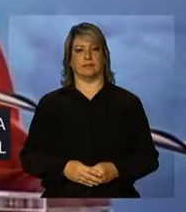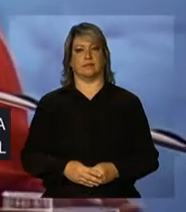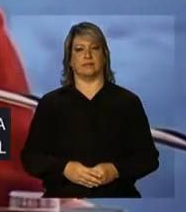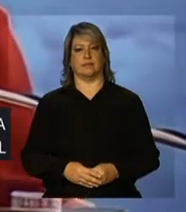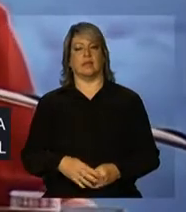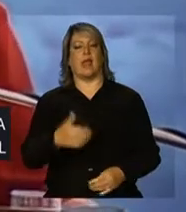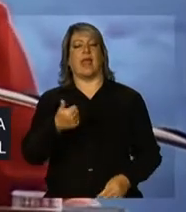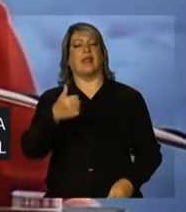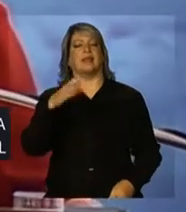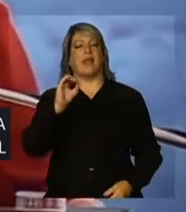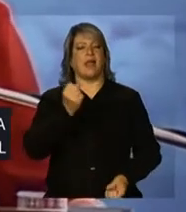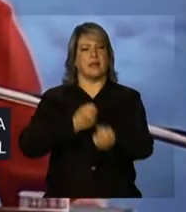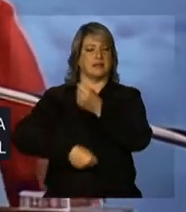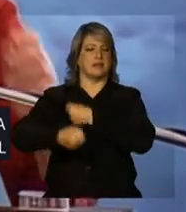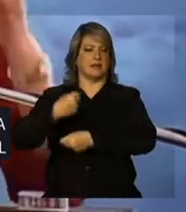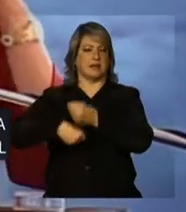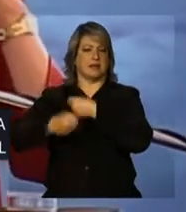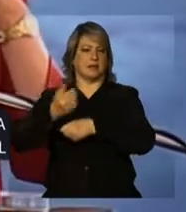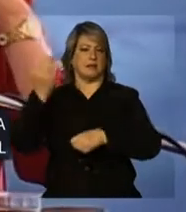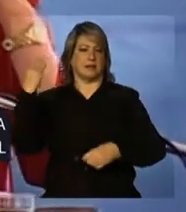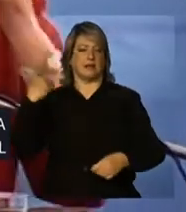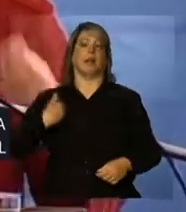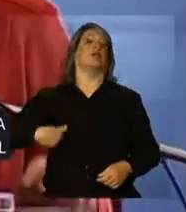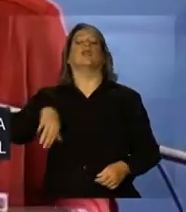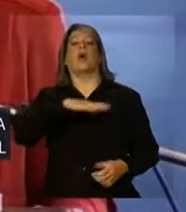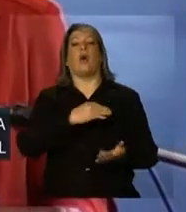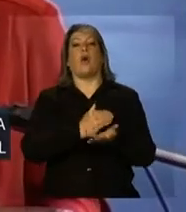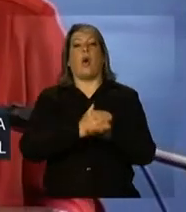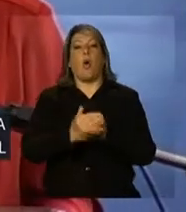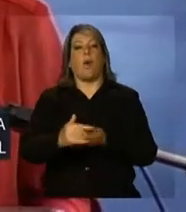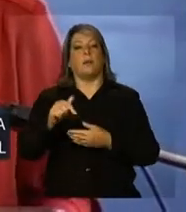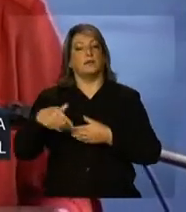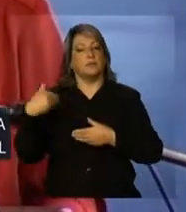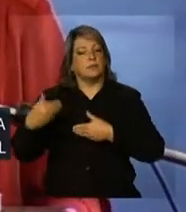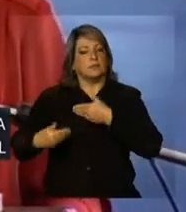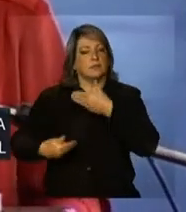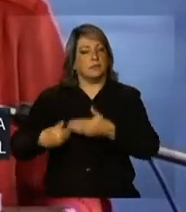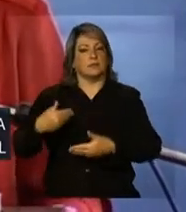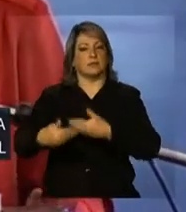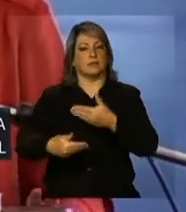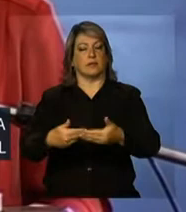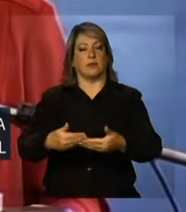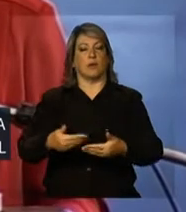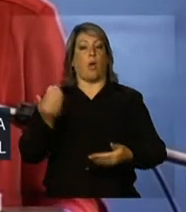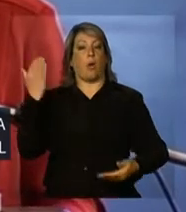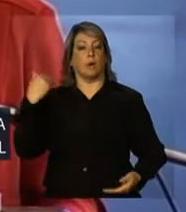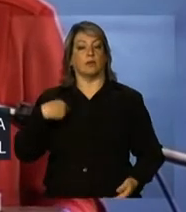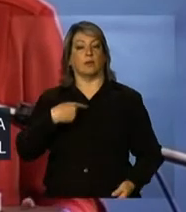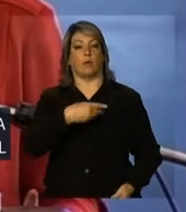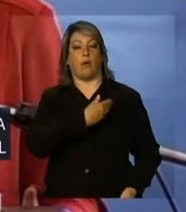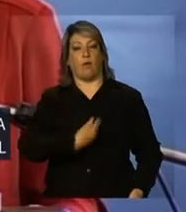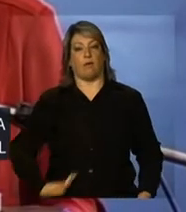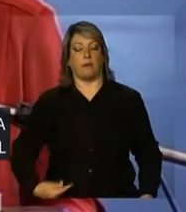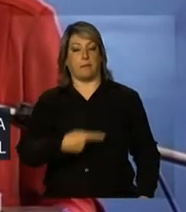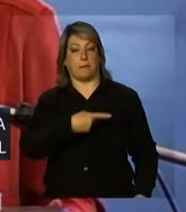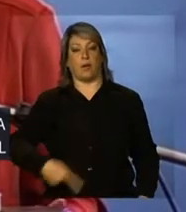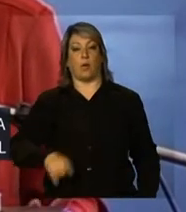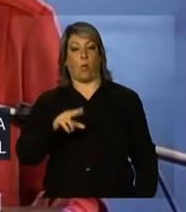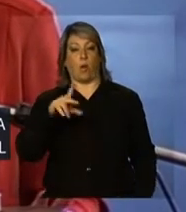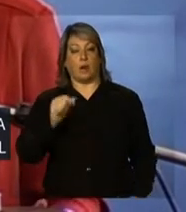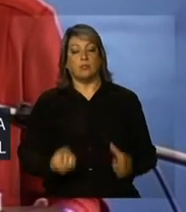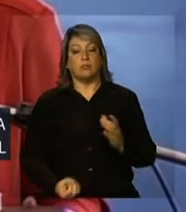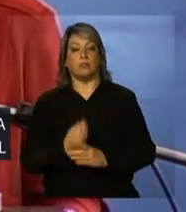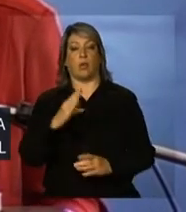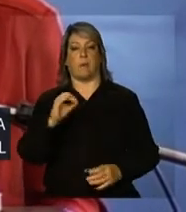e há dez anos atrás começamos esse processo quando no governo do presidente Lula se